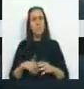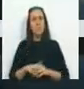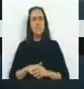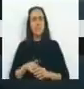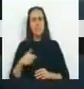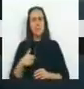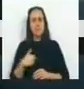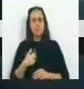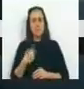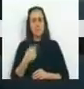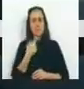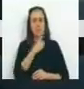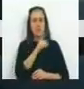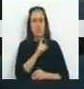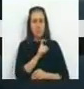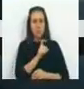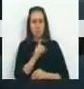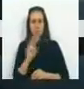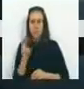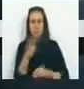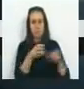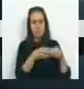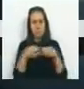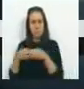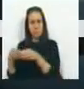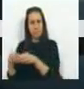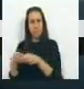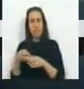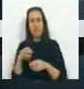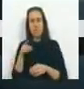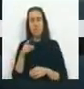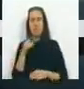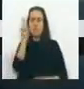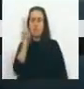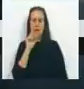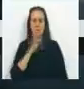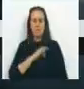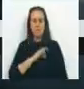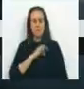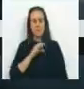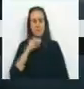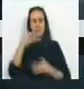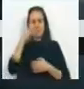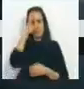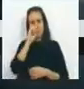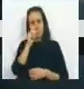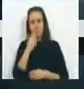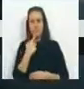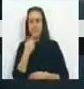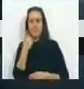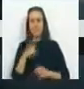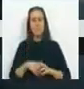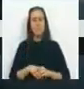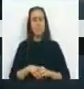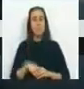3 grupos de questões que eu queria colocar à senhora ministra. Foi ontem